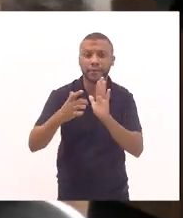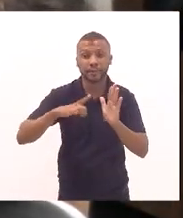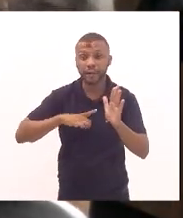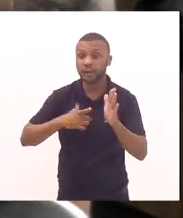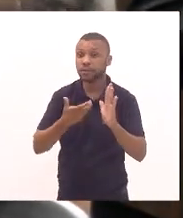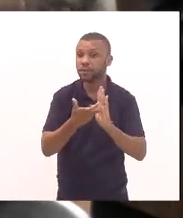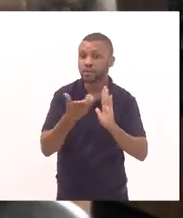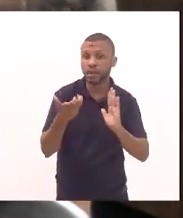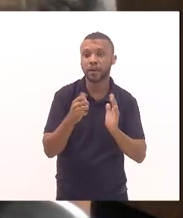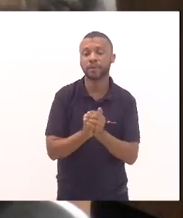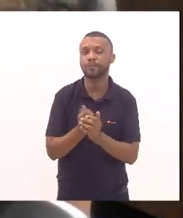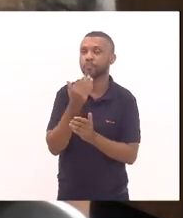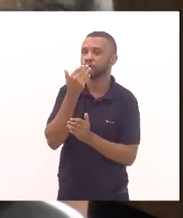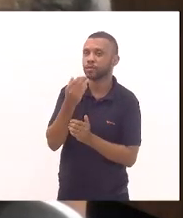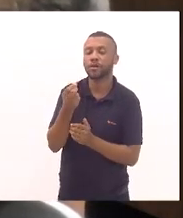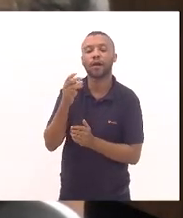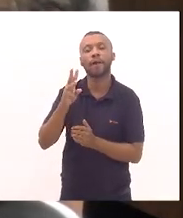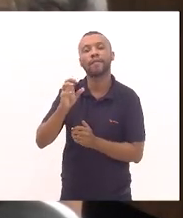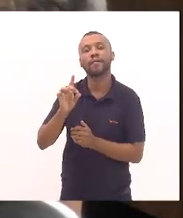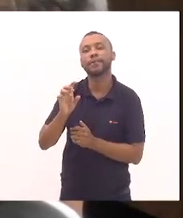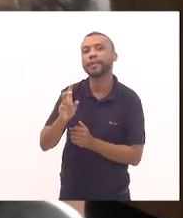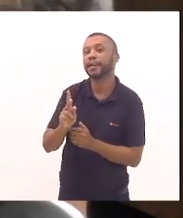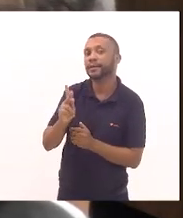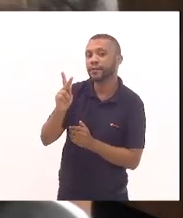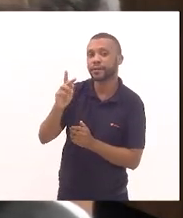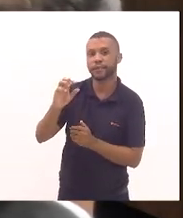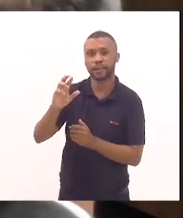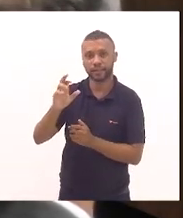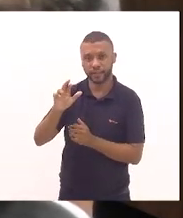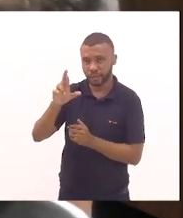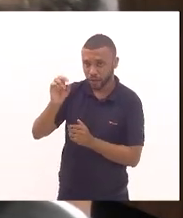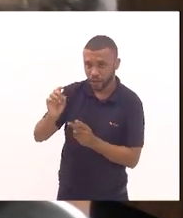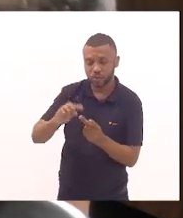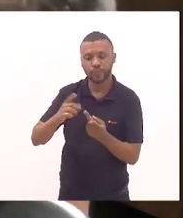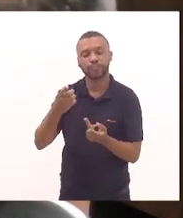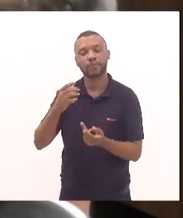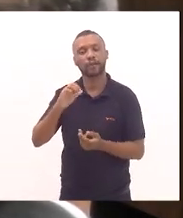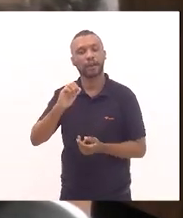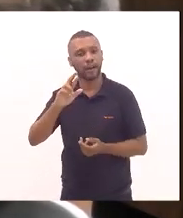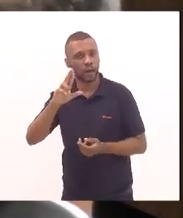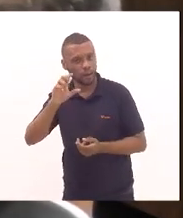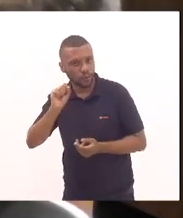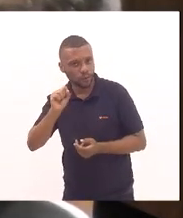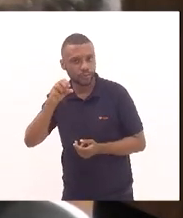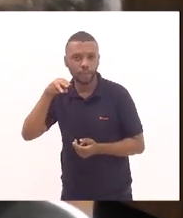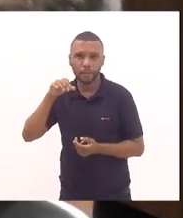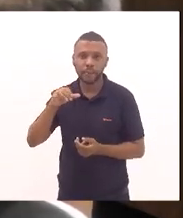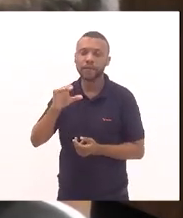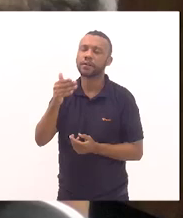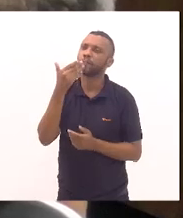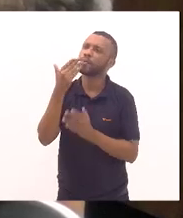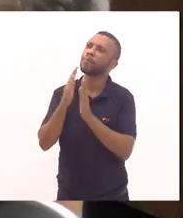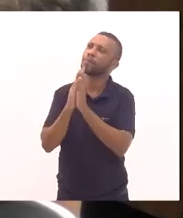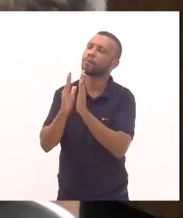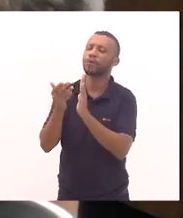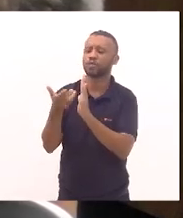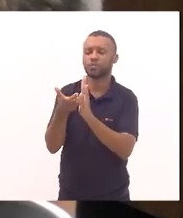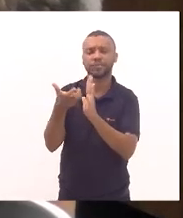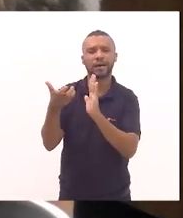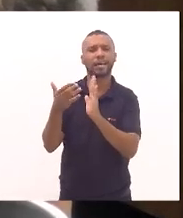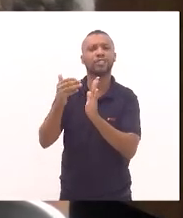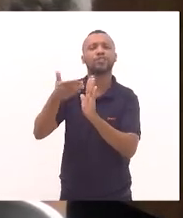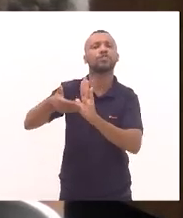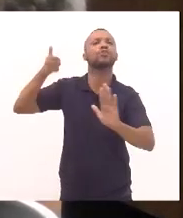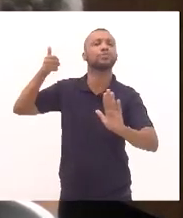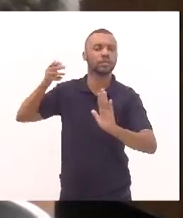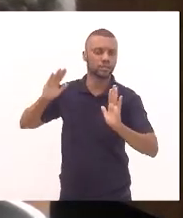destaque, quero pedir ao deputado Valdeque Carneiro, ao deputado Carlos Mink, né, que retirem o destaque. E, no